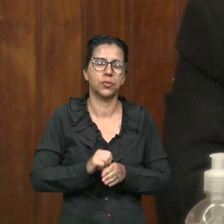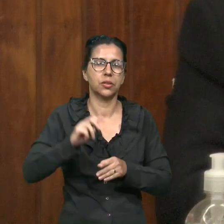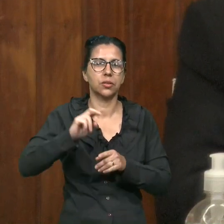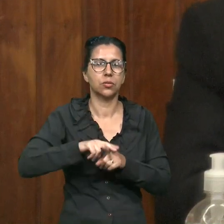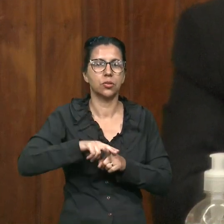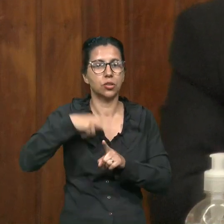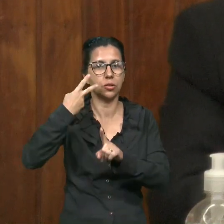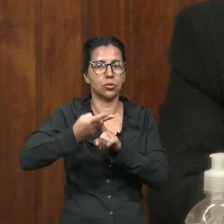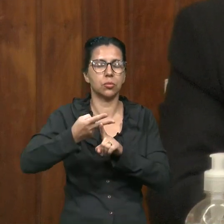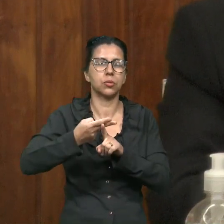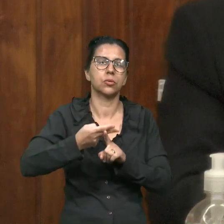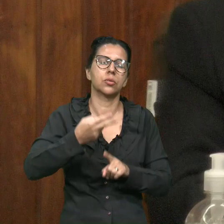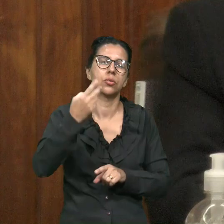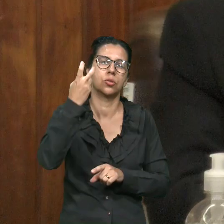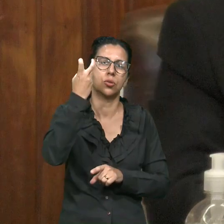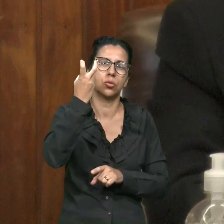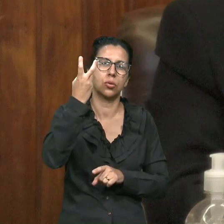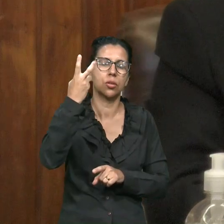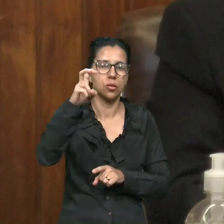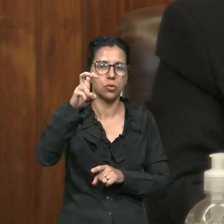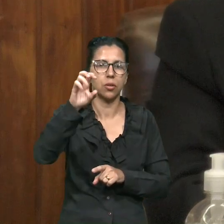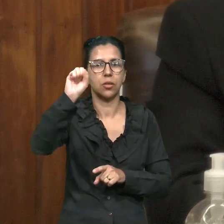R$ 1.407.525,47. Aditivo